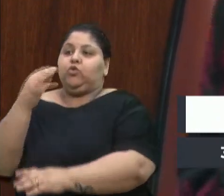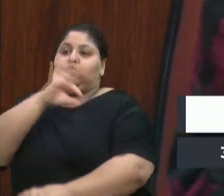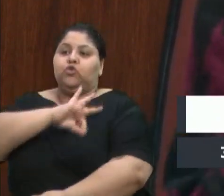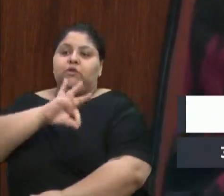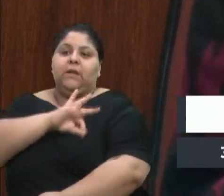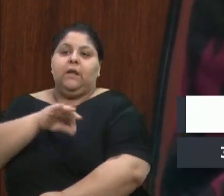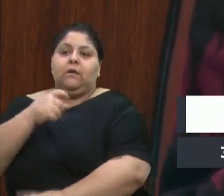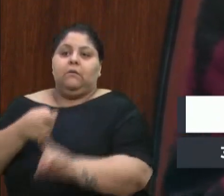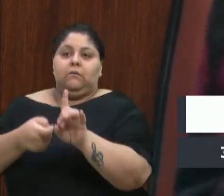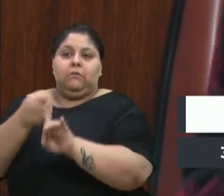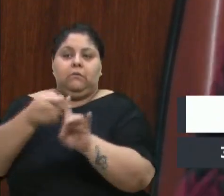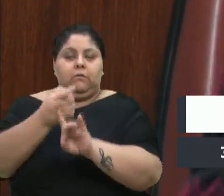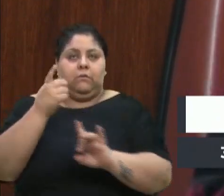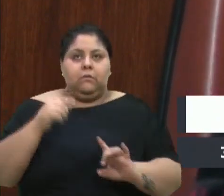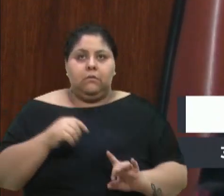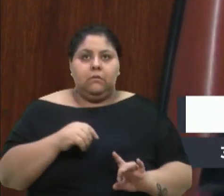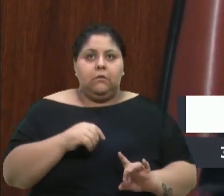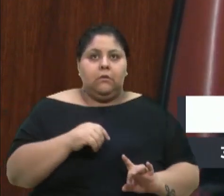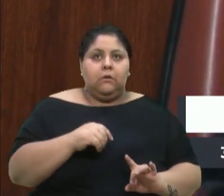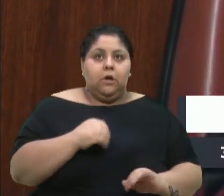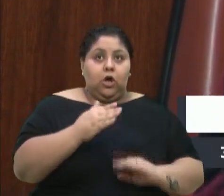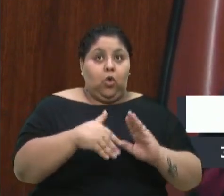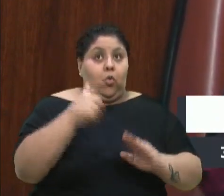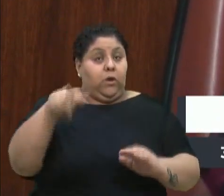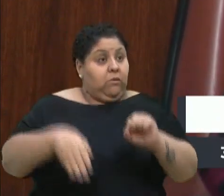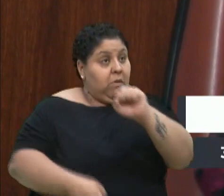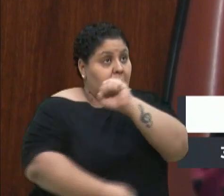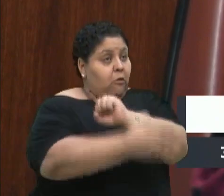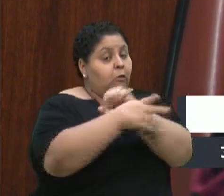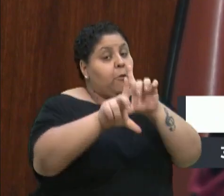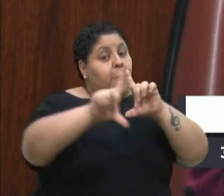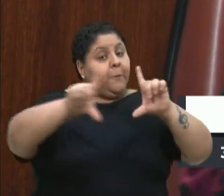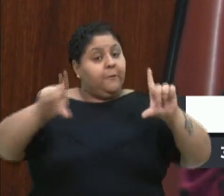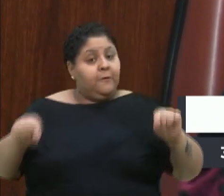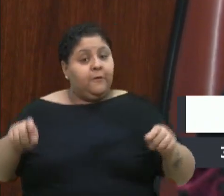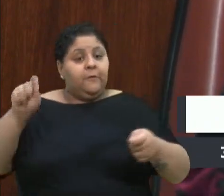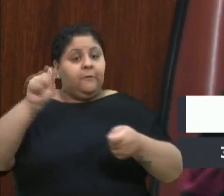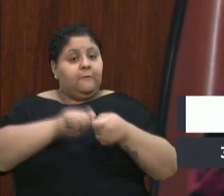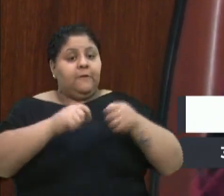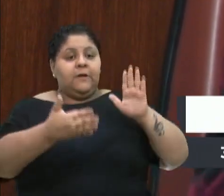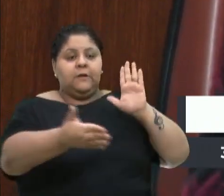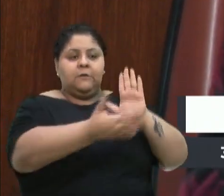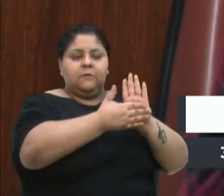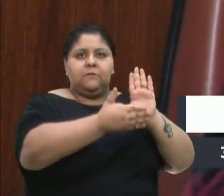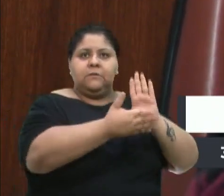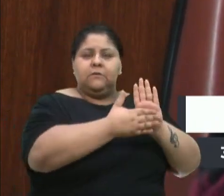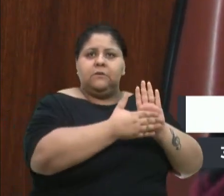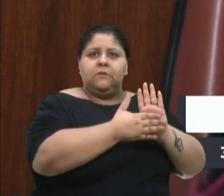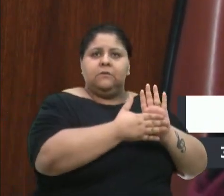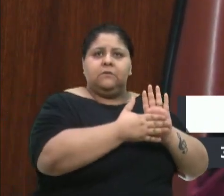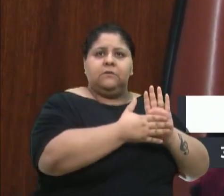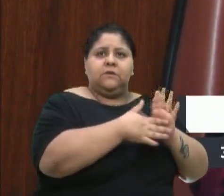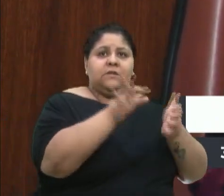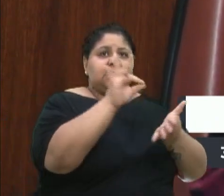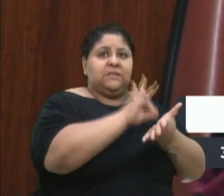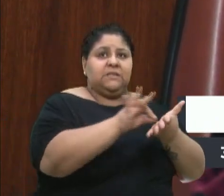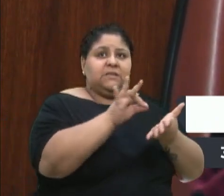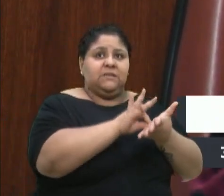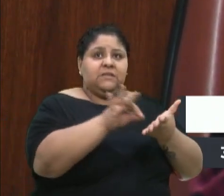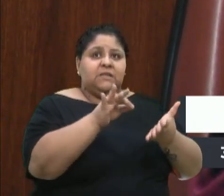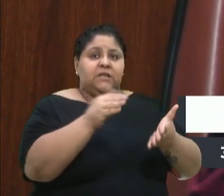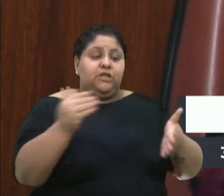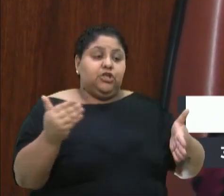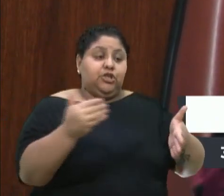estava em Brasília, foi feito parecer sem passar a discussão nem na Comissão de Agricultura e nem